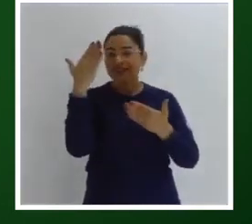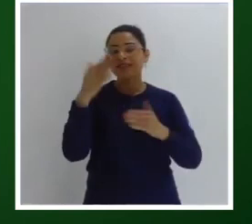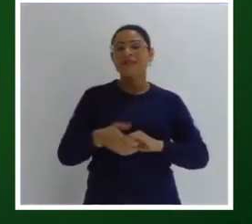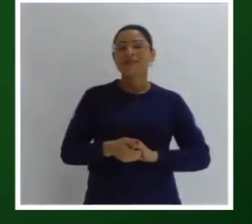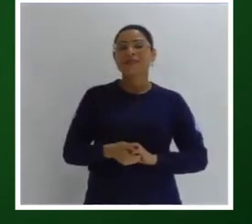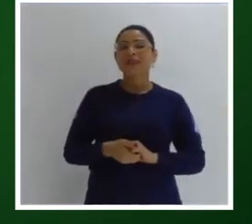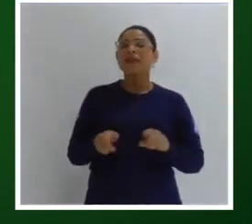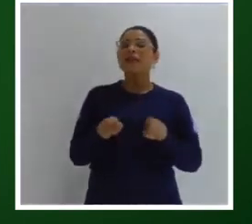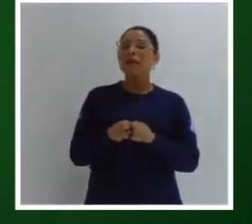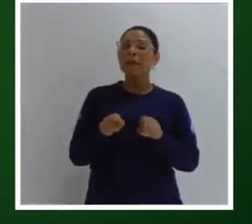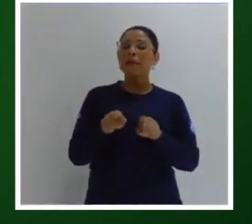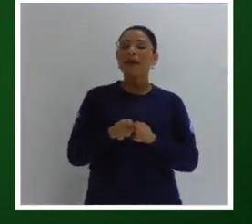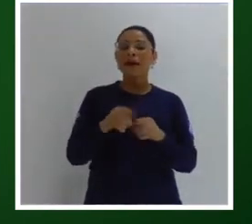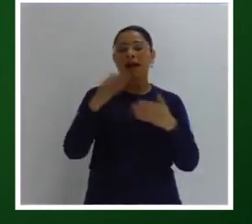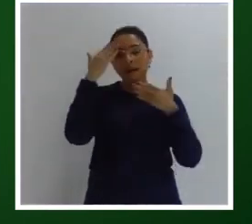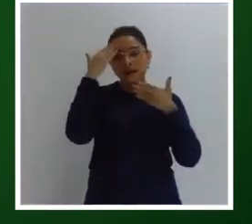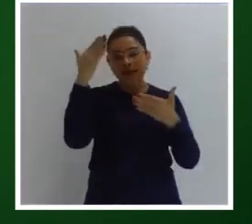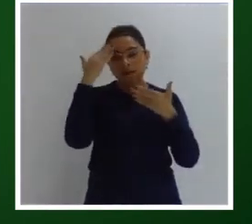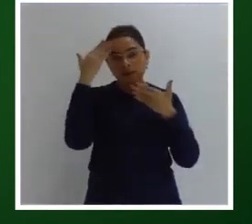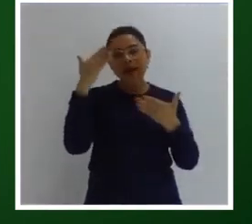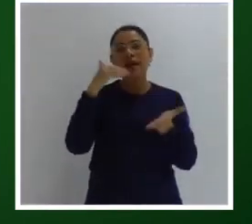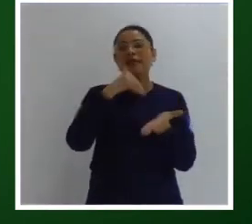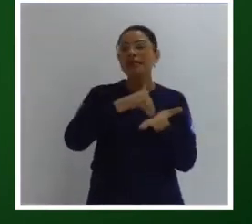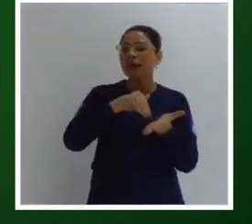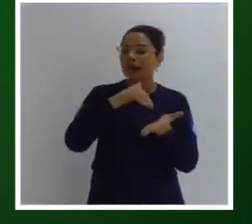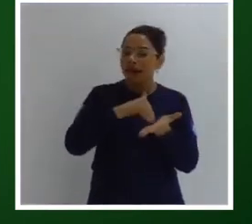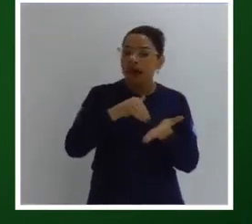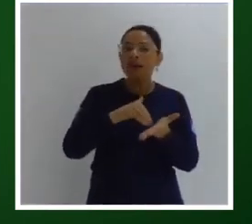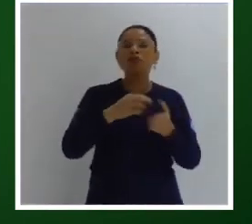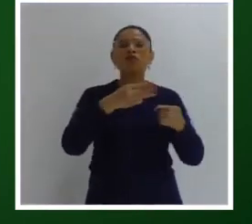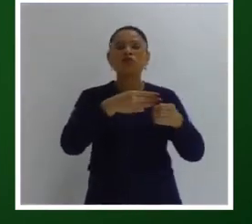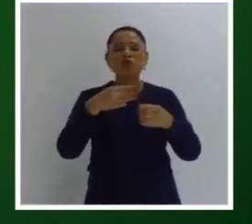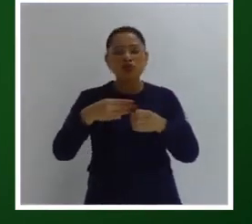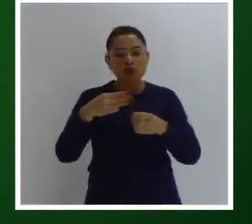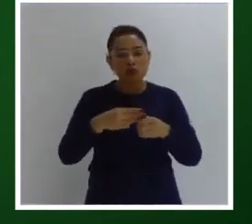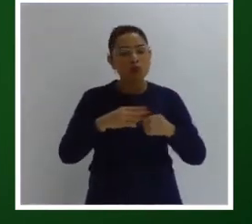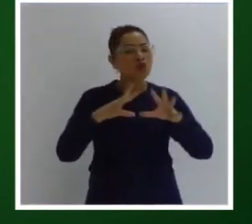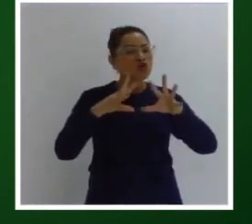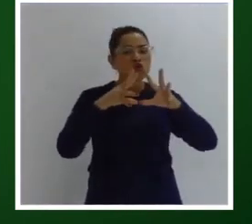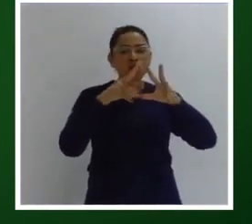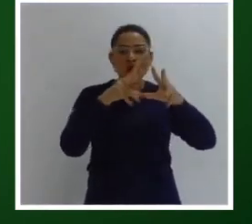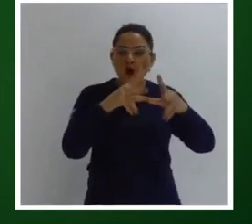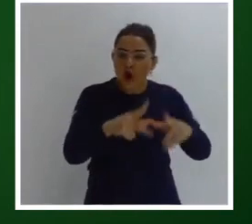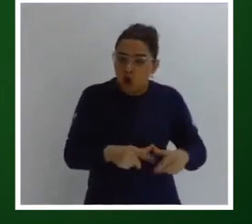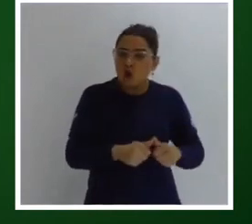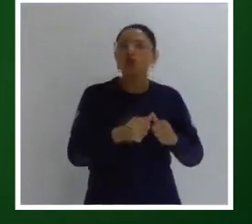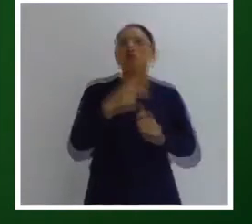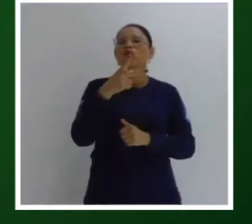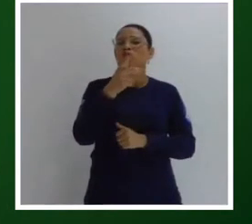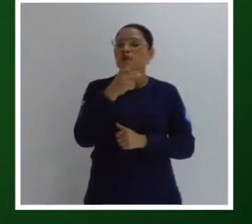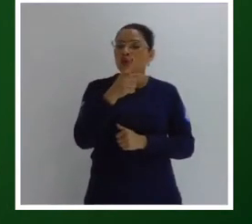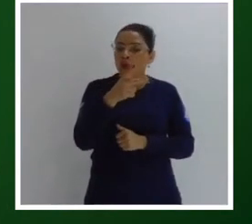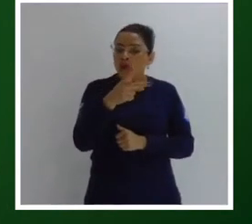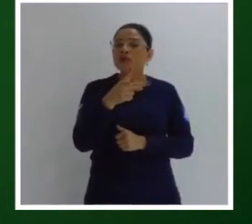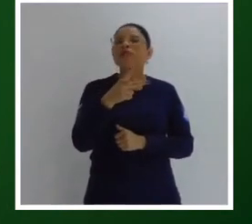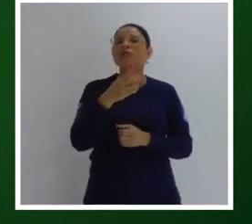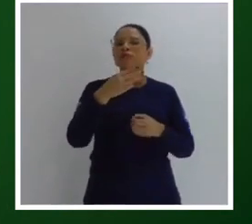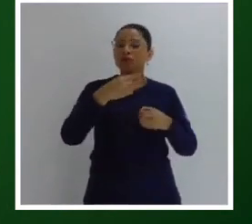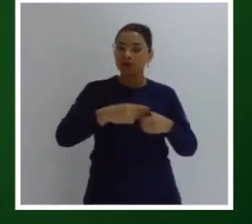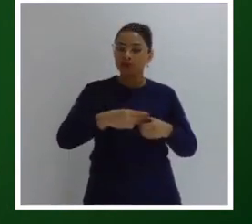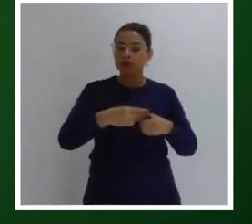agradecer ao secretários municipais de educação desses 12 municípios e